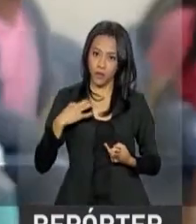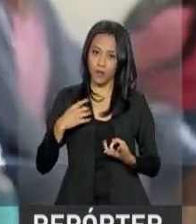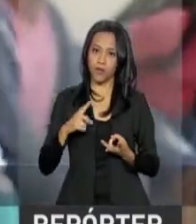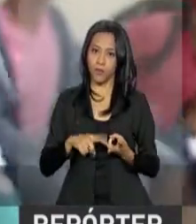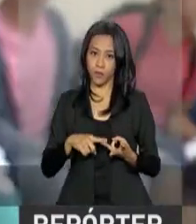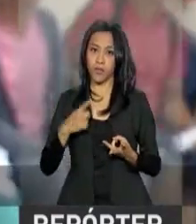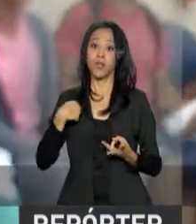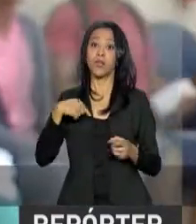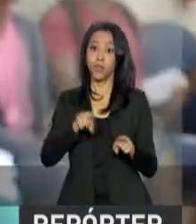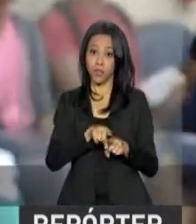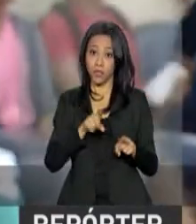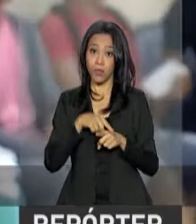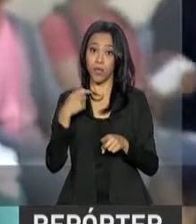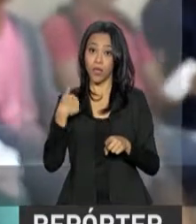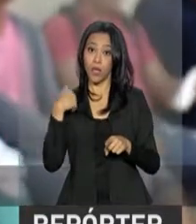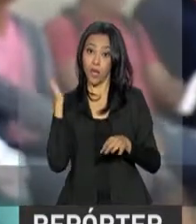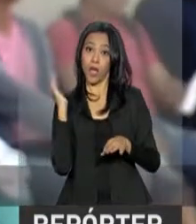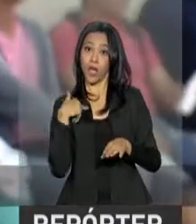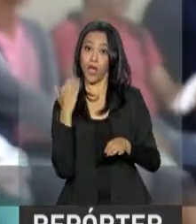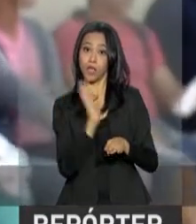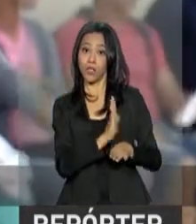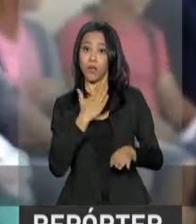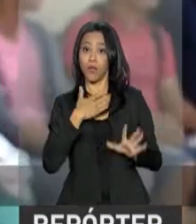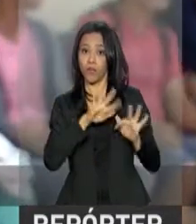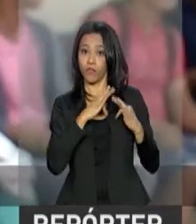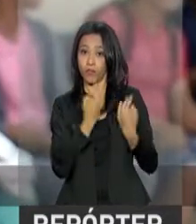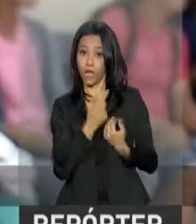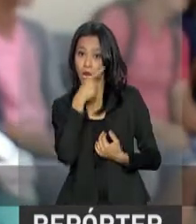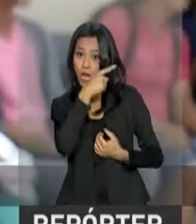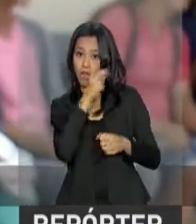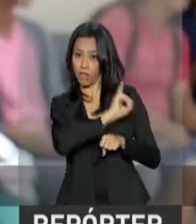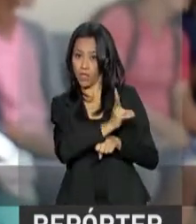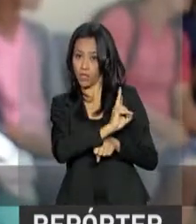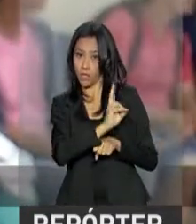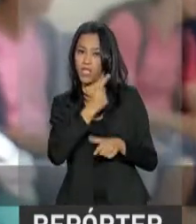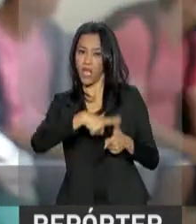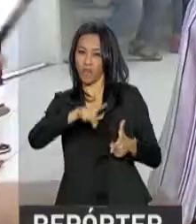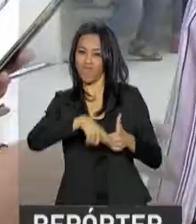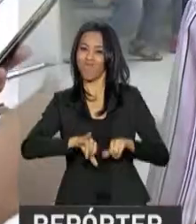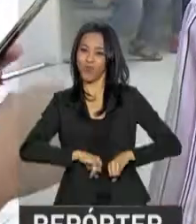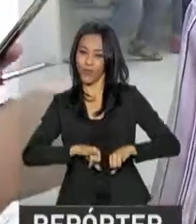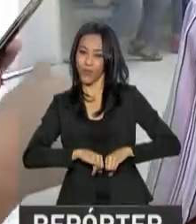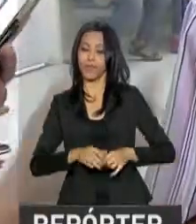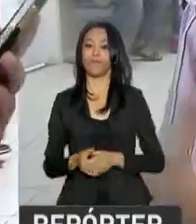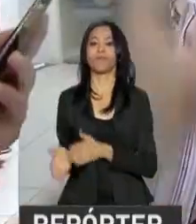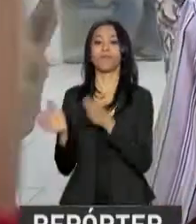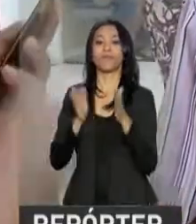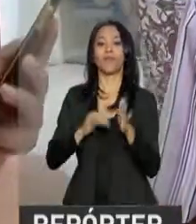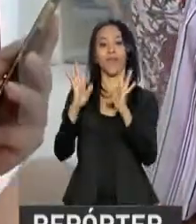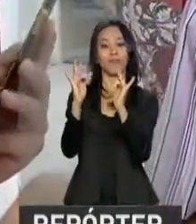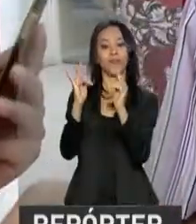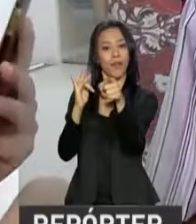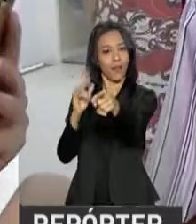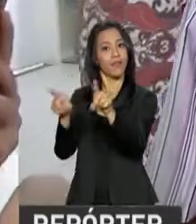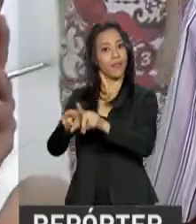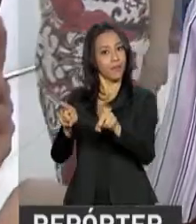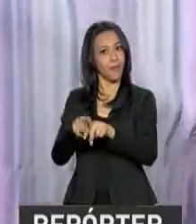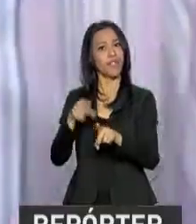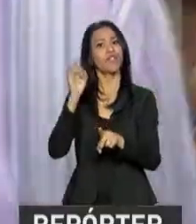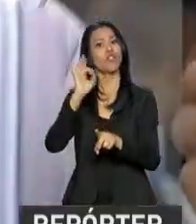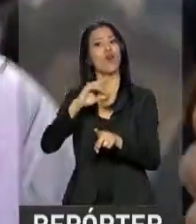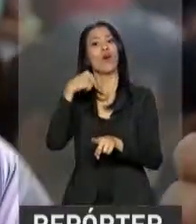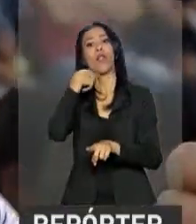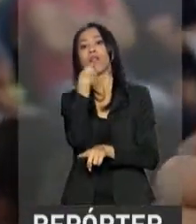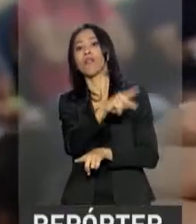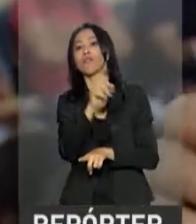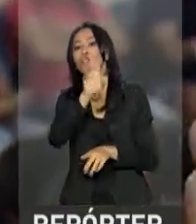ajudar a minha família e venezuela que o vitória está passando por essa situação a namorada de jansen também só estudava no